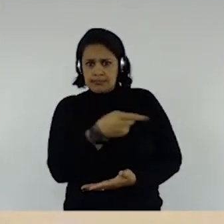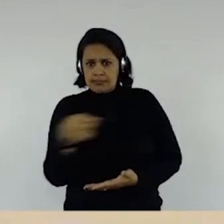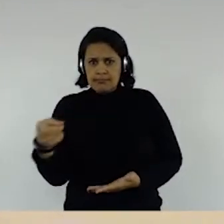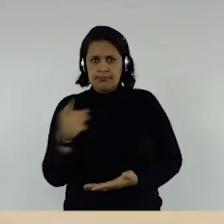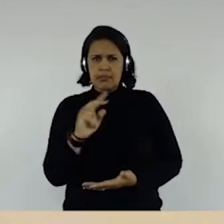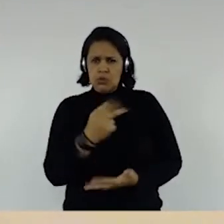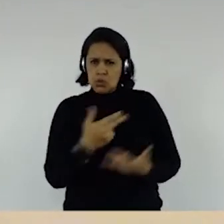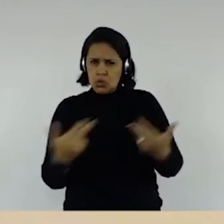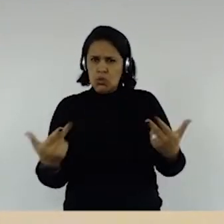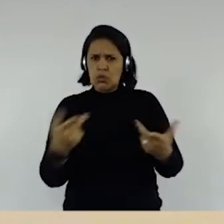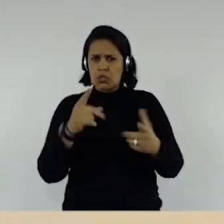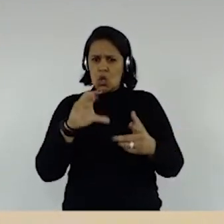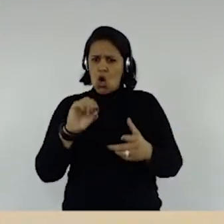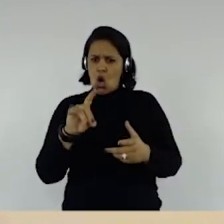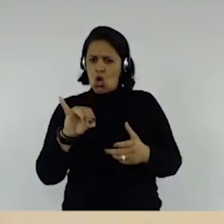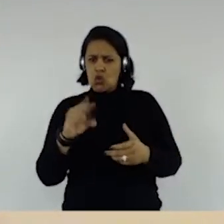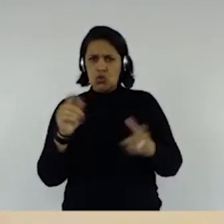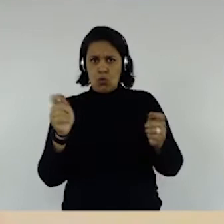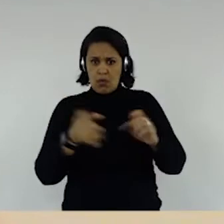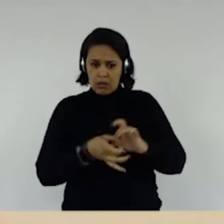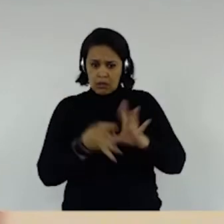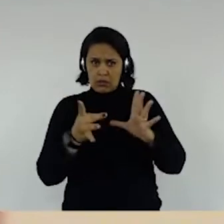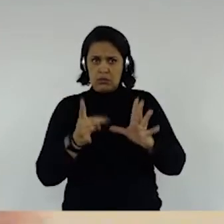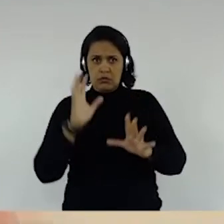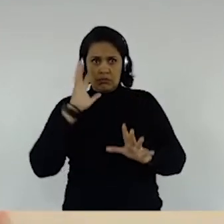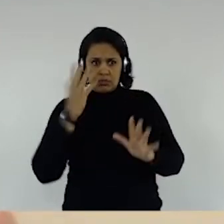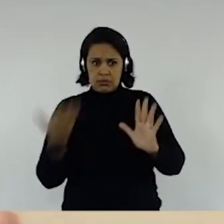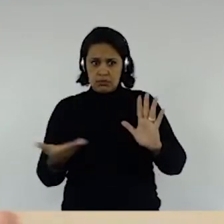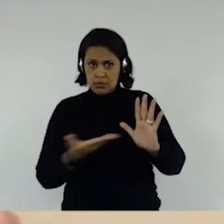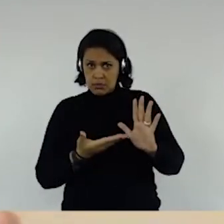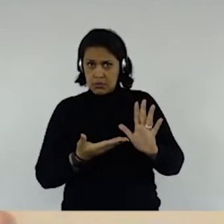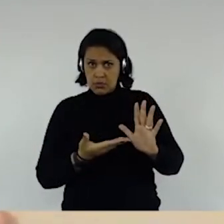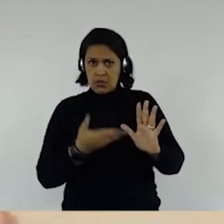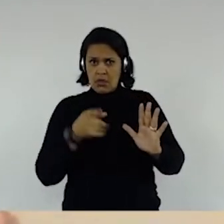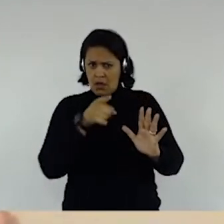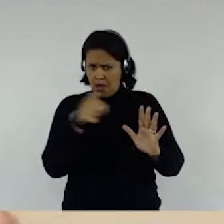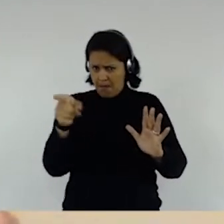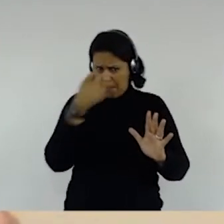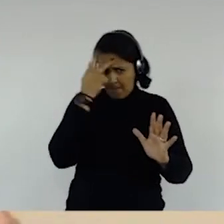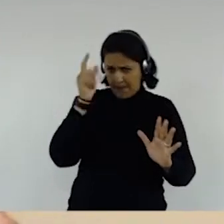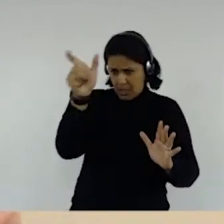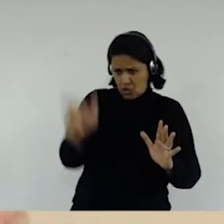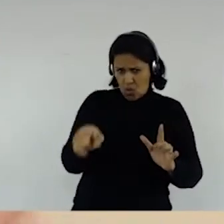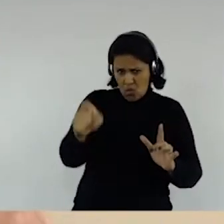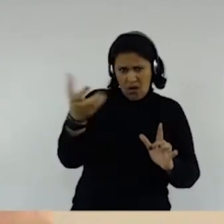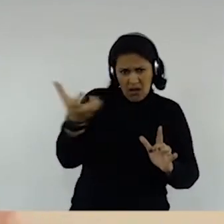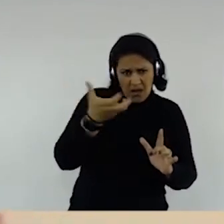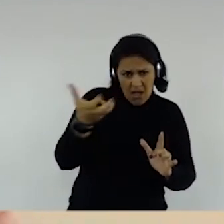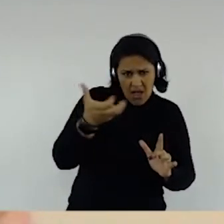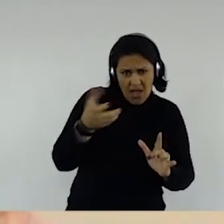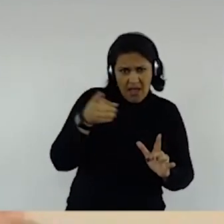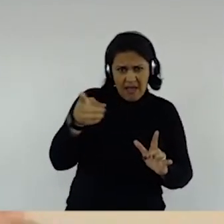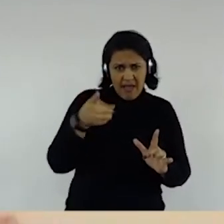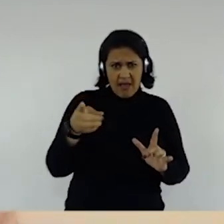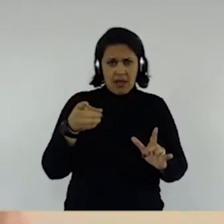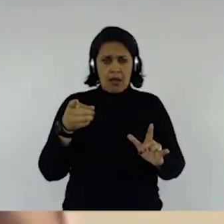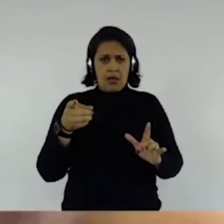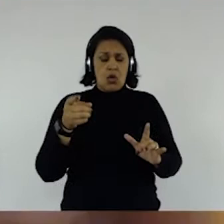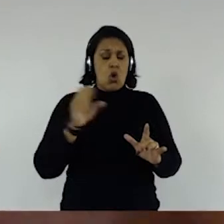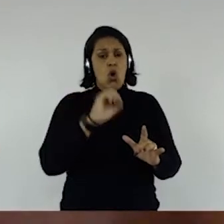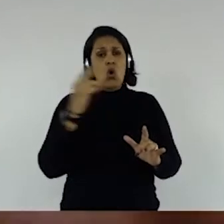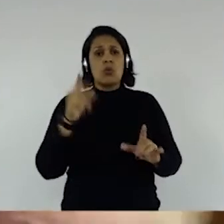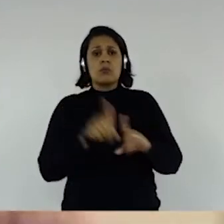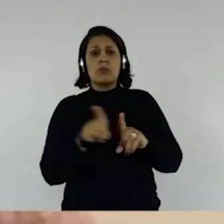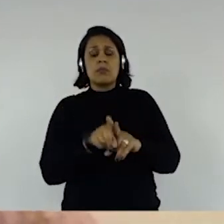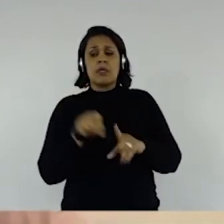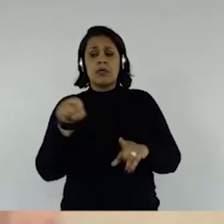próprio código autoriza a revisão ou a resolução, será que aquele a quem interessa a renegociação não teria que ter o ônus de explicar qual